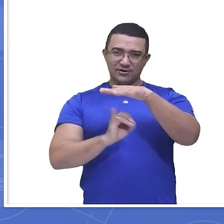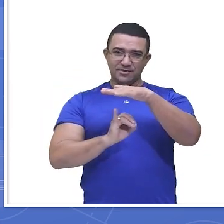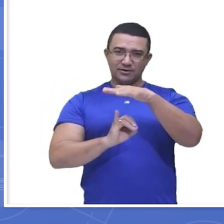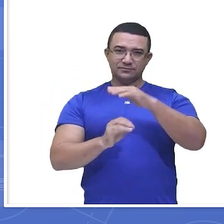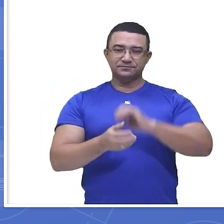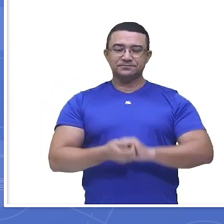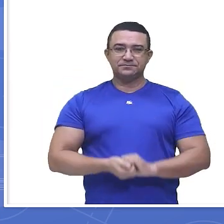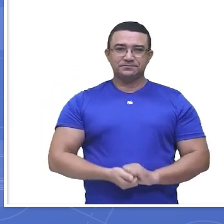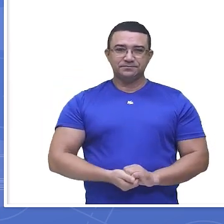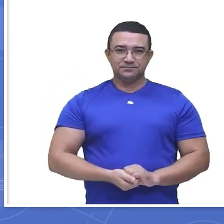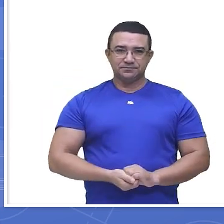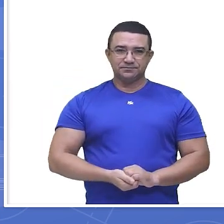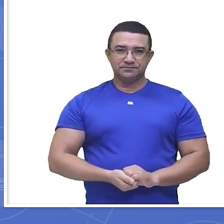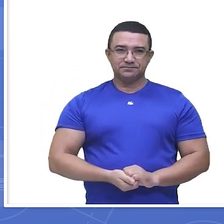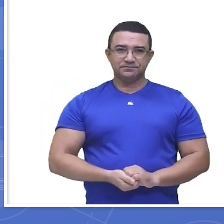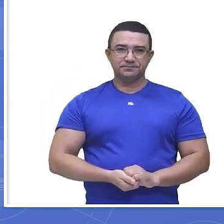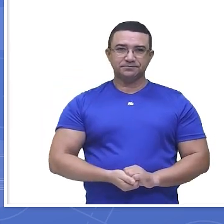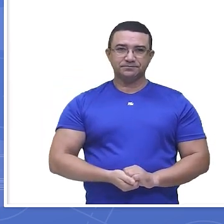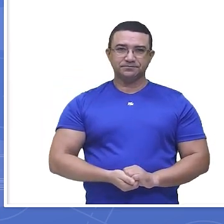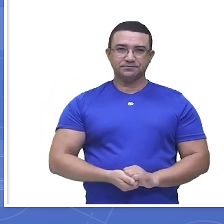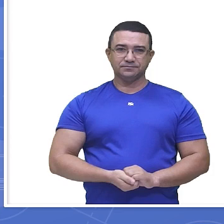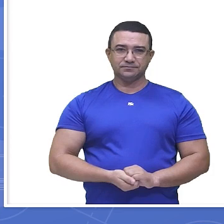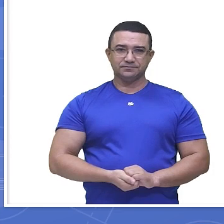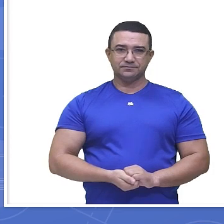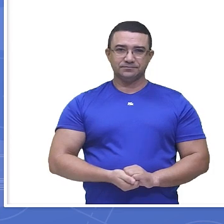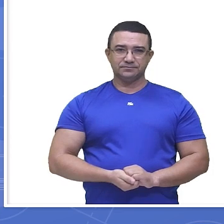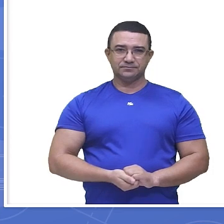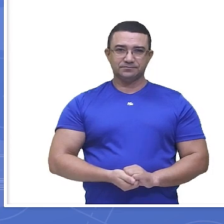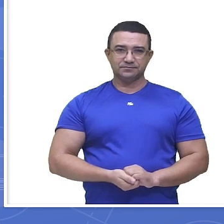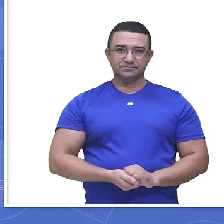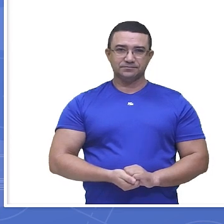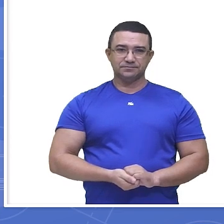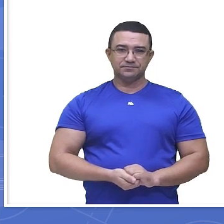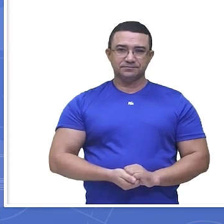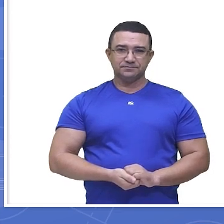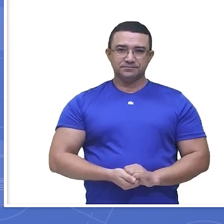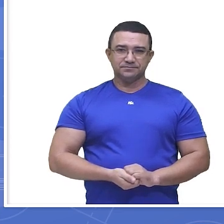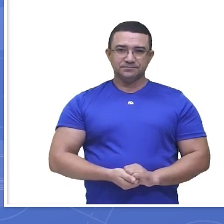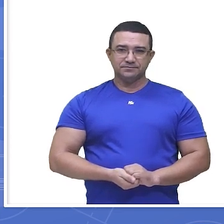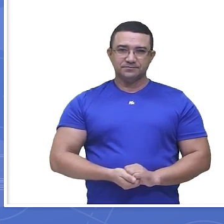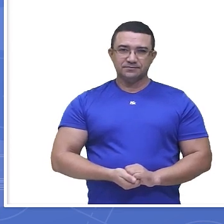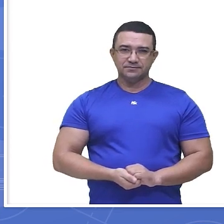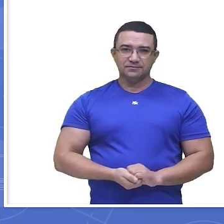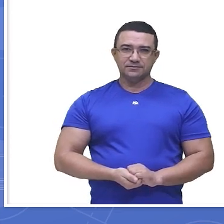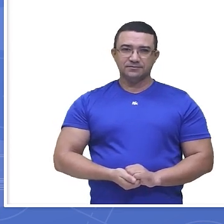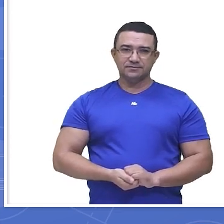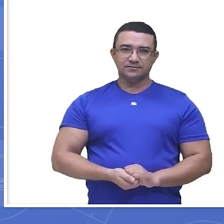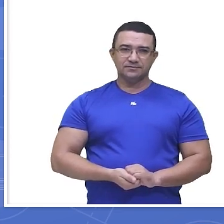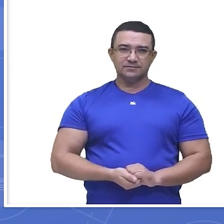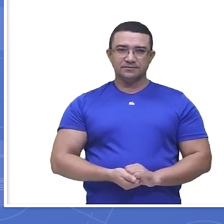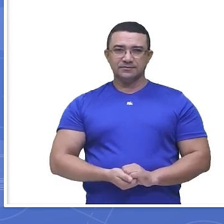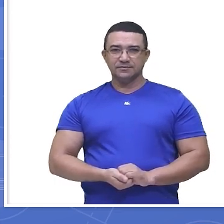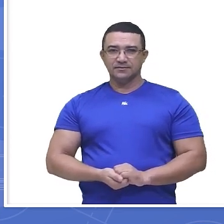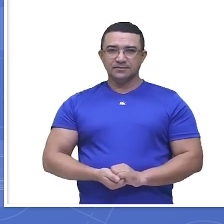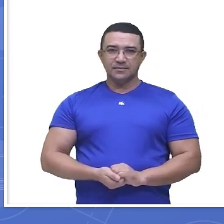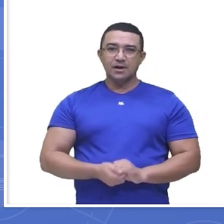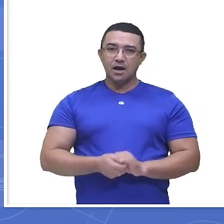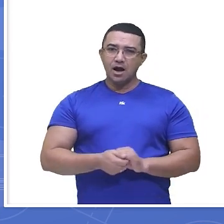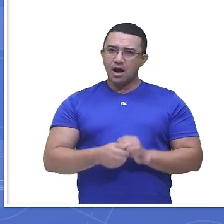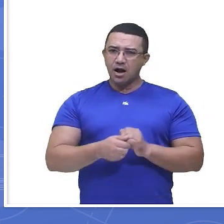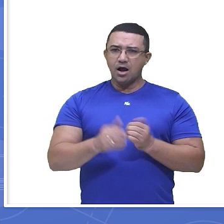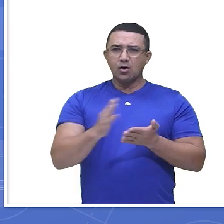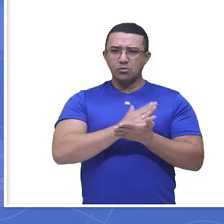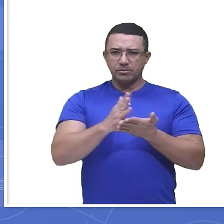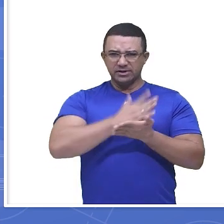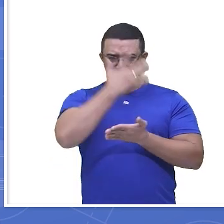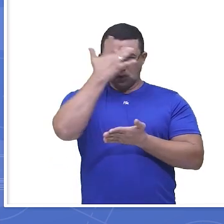texto 2, né? Informal, não é isso? Eu entendo dessa forma. Estou esperando também a segunda questão. Alguém fez a segunda